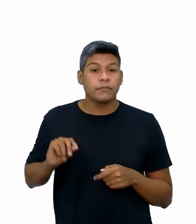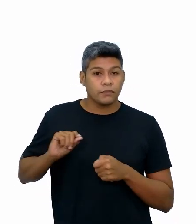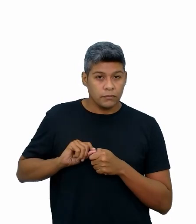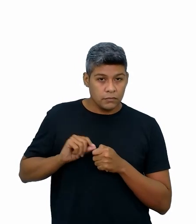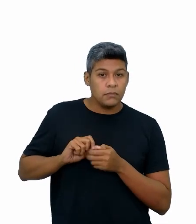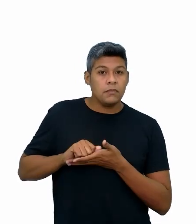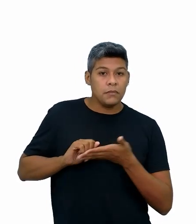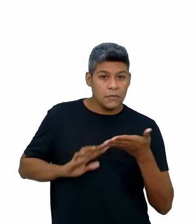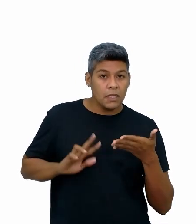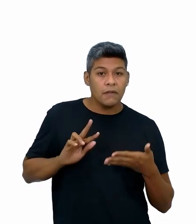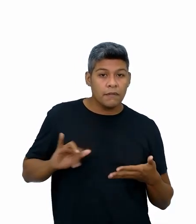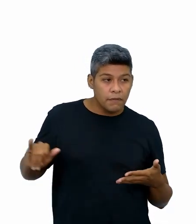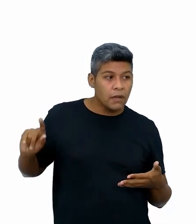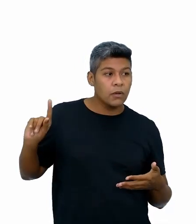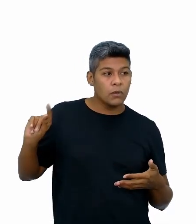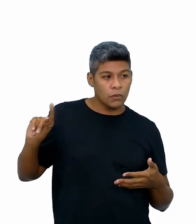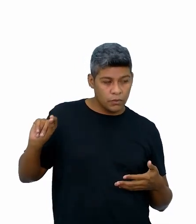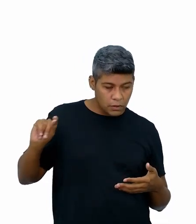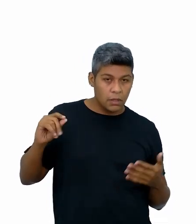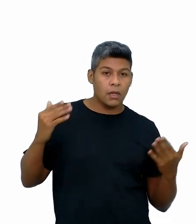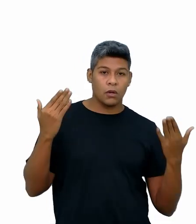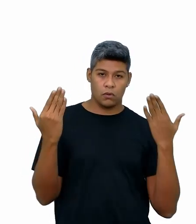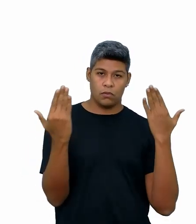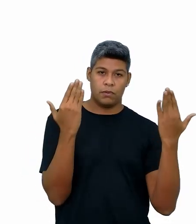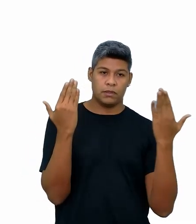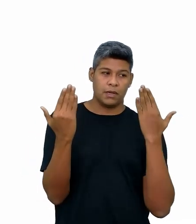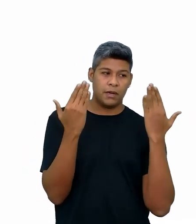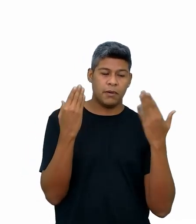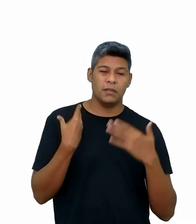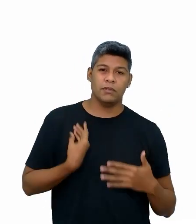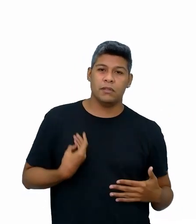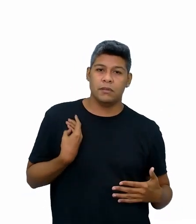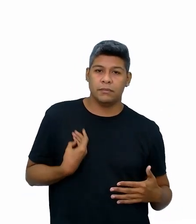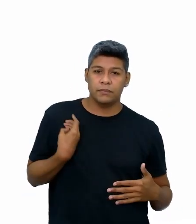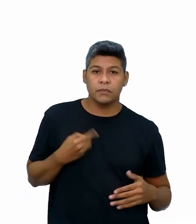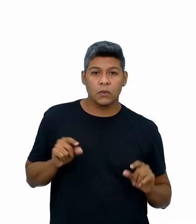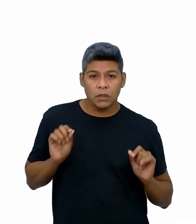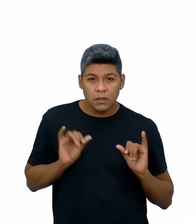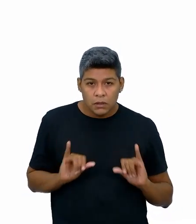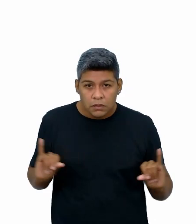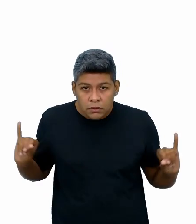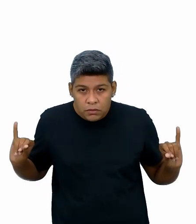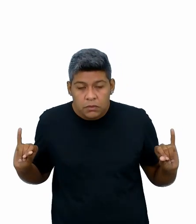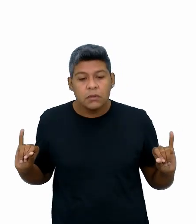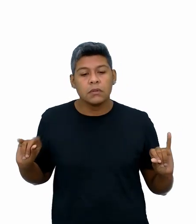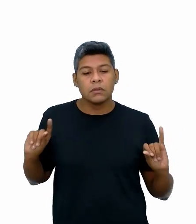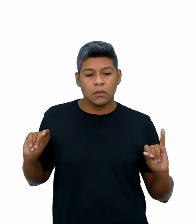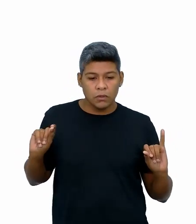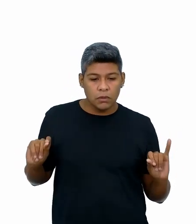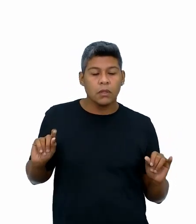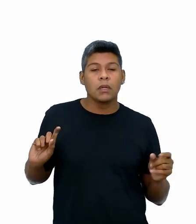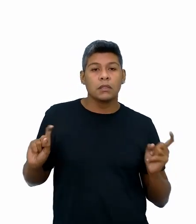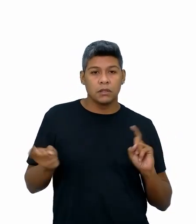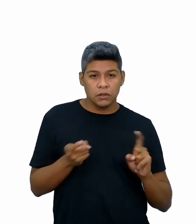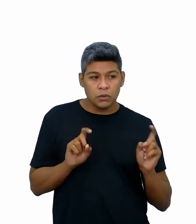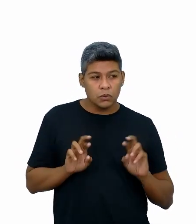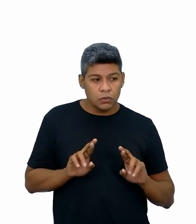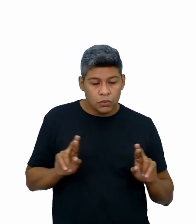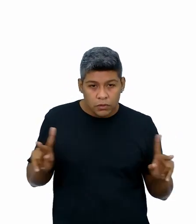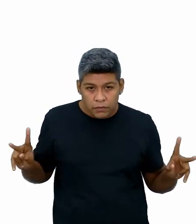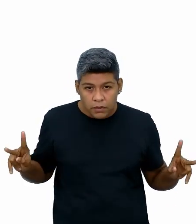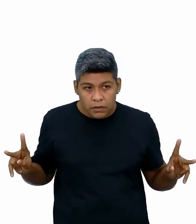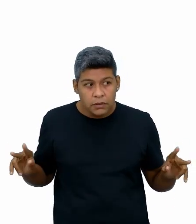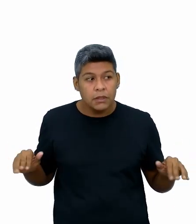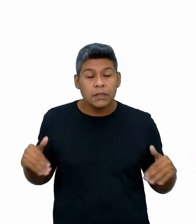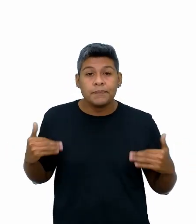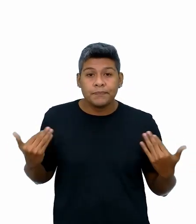atividades onde ele vai fazer essa comparação, né? Como que a notícia ela é apresentada nos diferentes veículos.